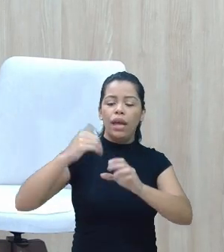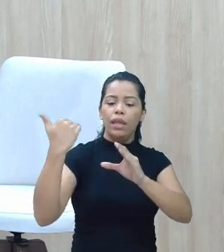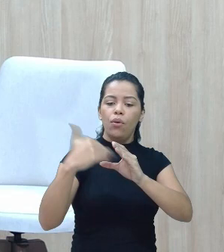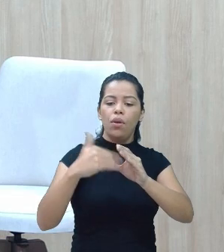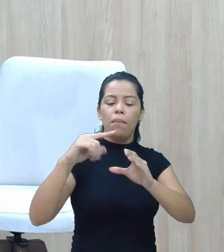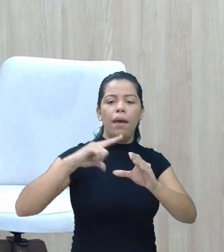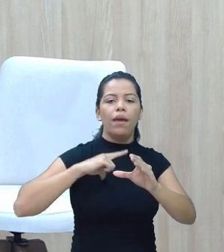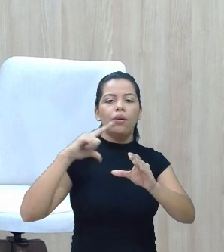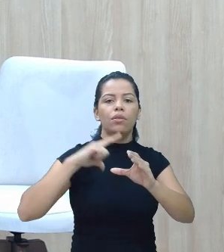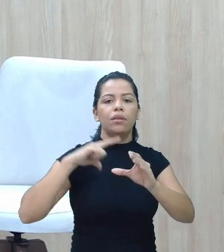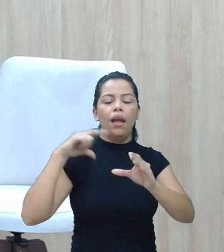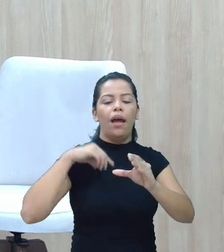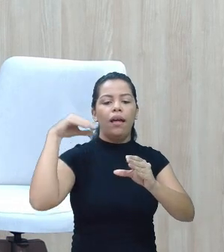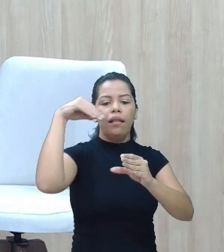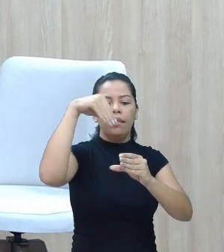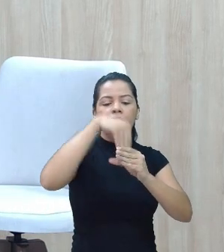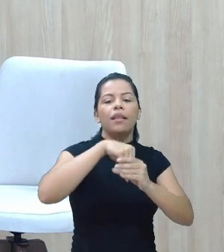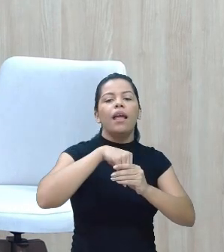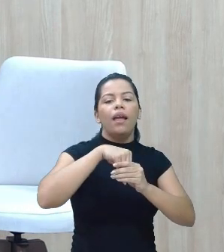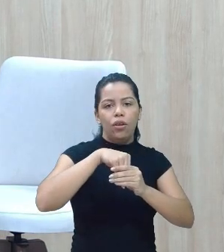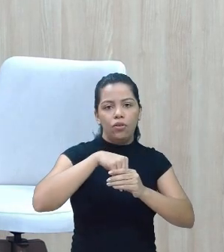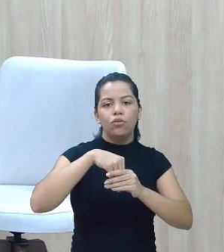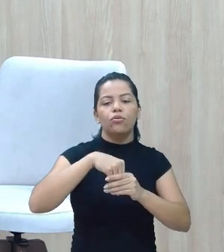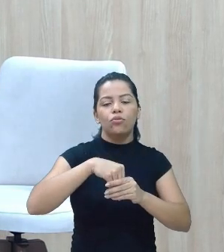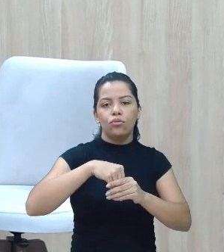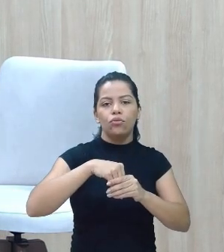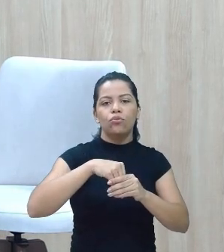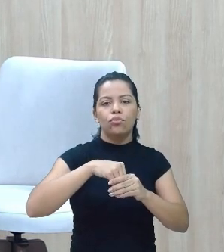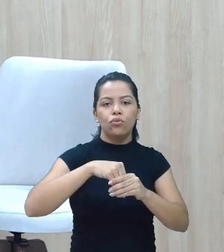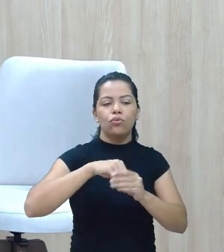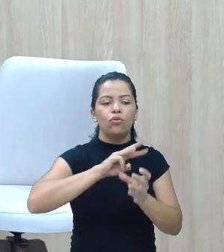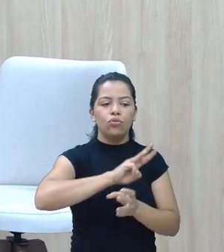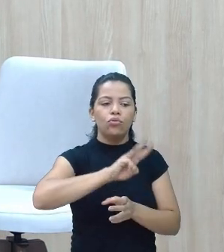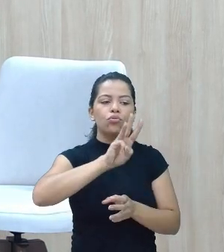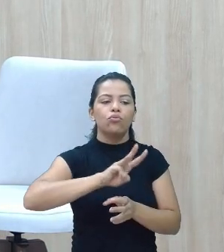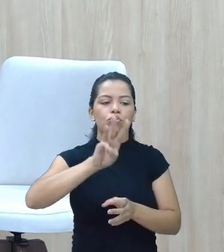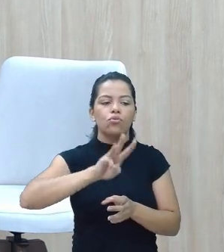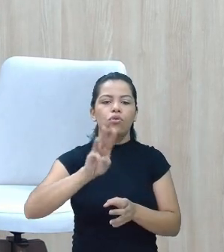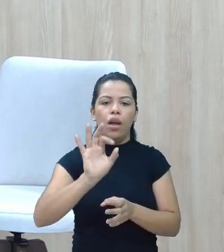naquela plataforma. Por isso que o at, o arroba em inglês é at.